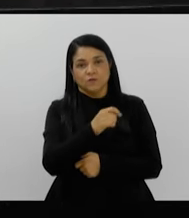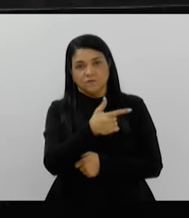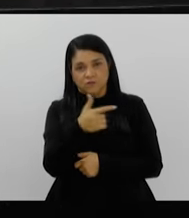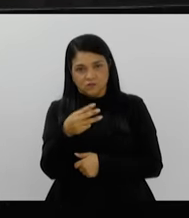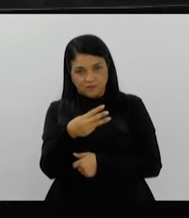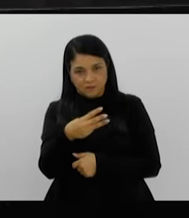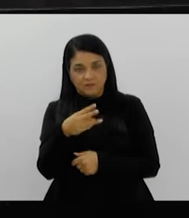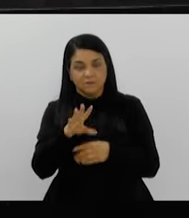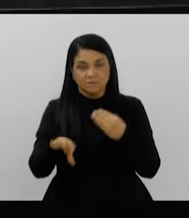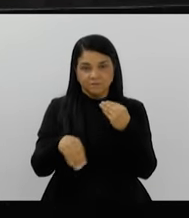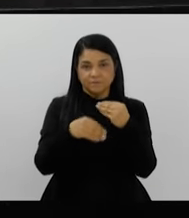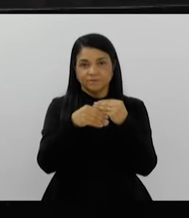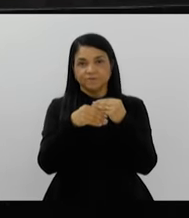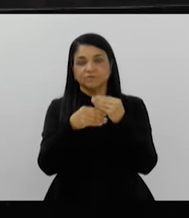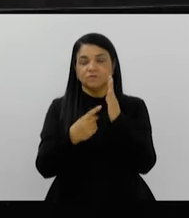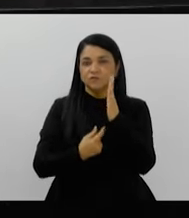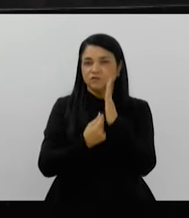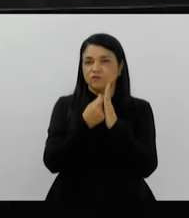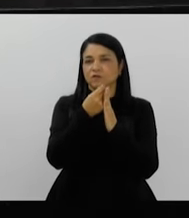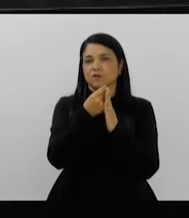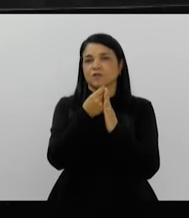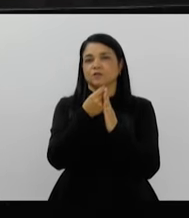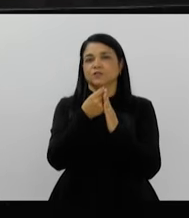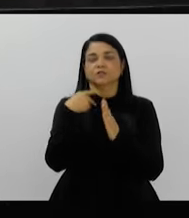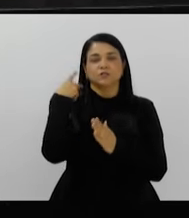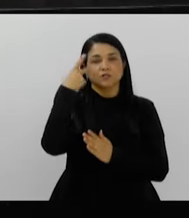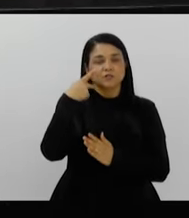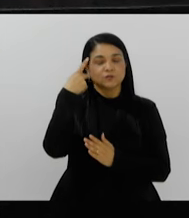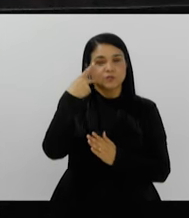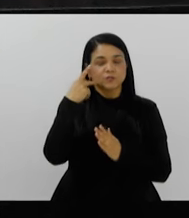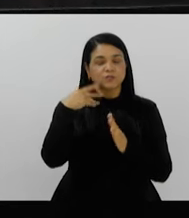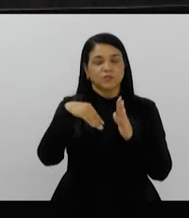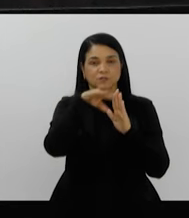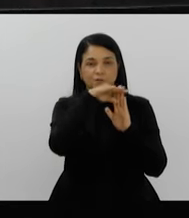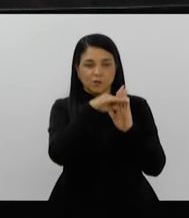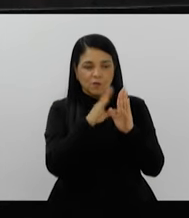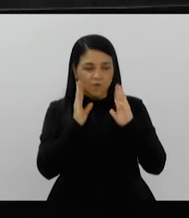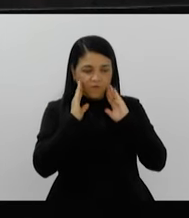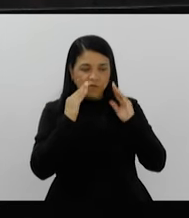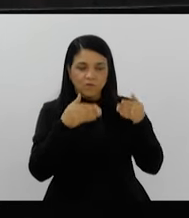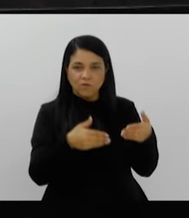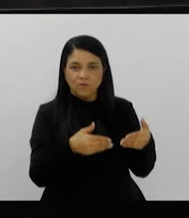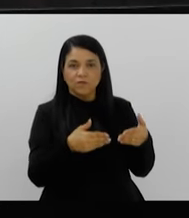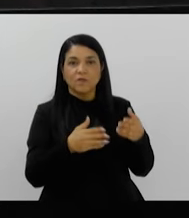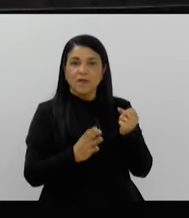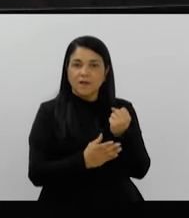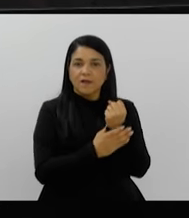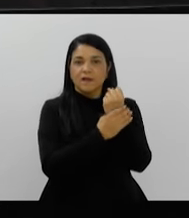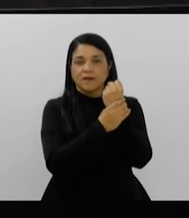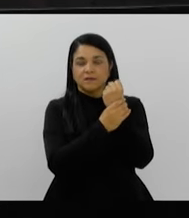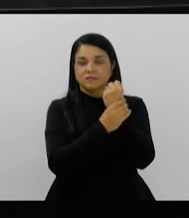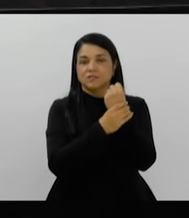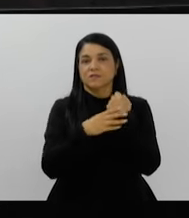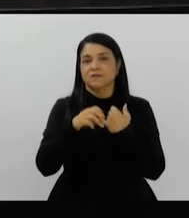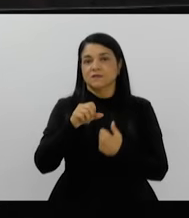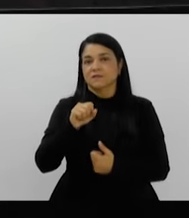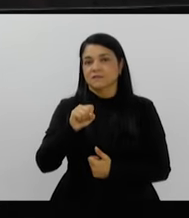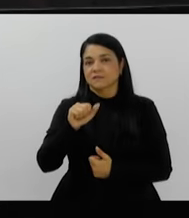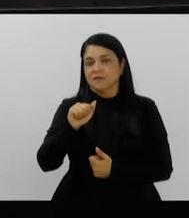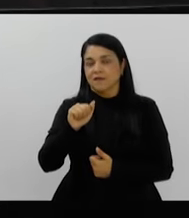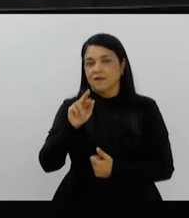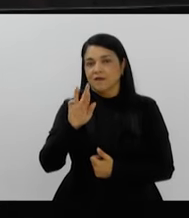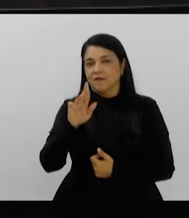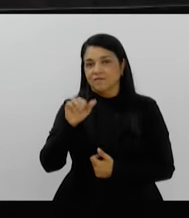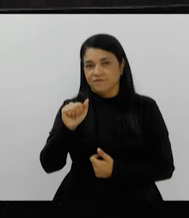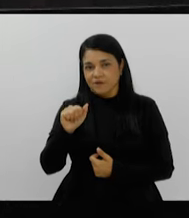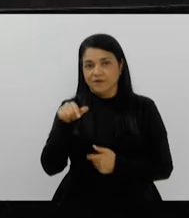Acrescidos aos valores para as políticas e programas voltadas, assim como para o Garantia Safra, o Programa